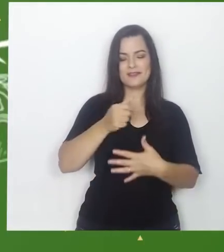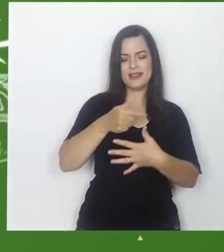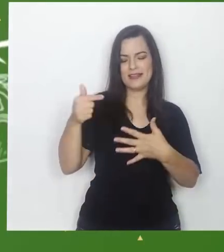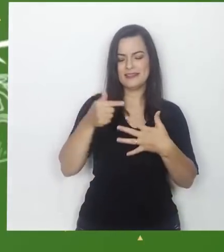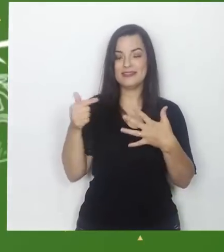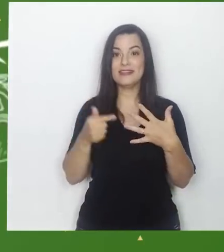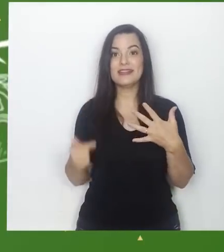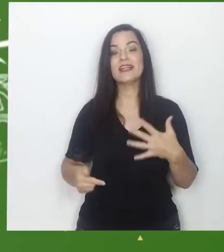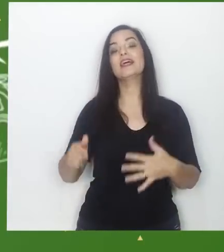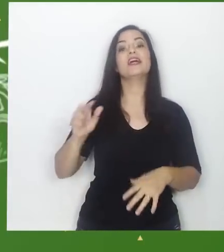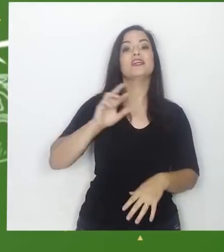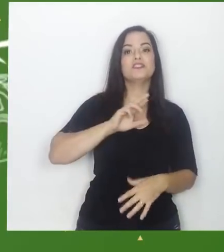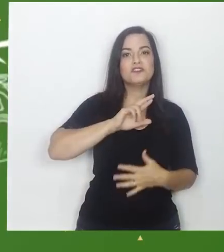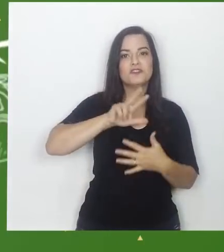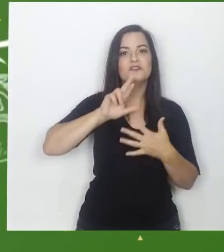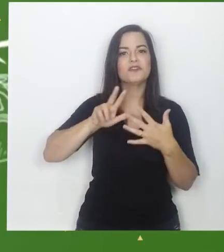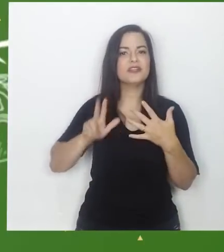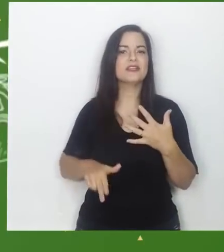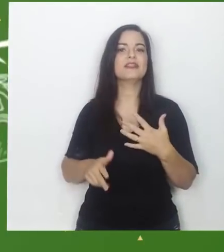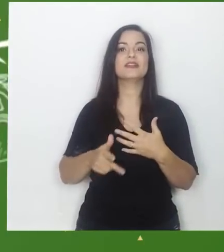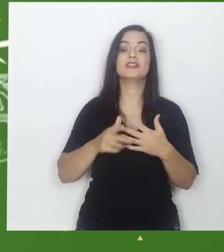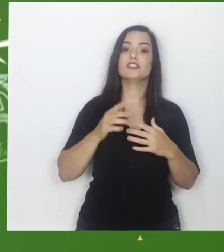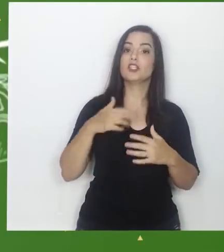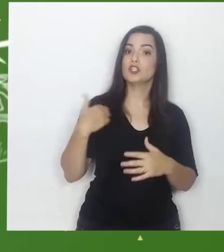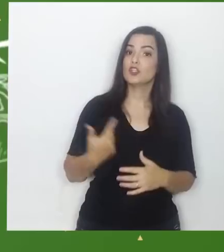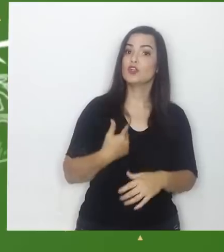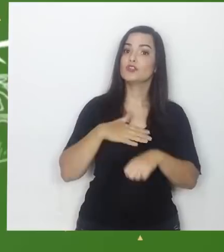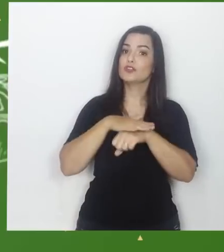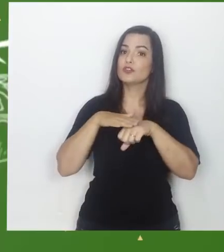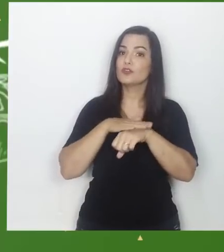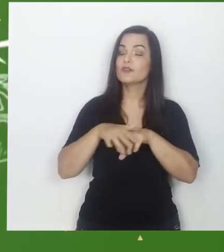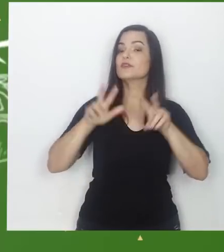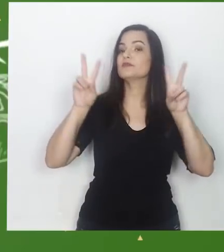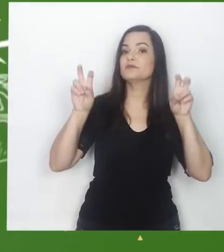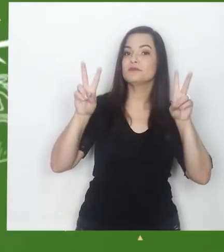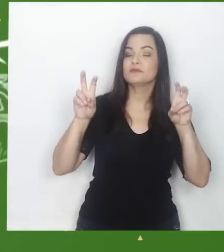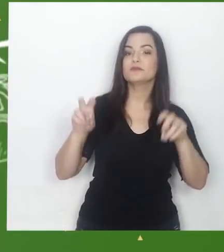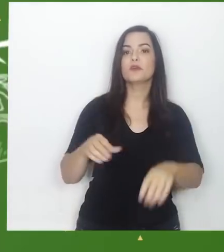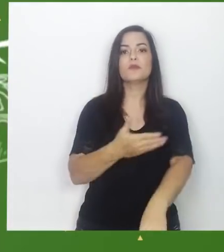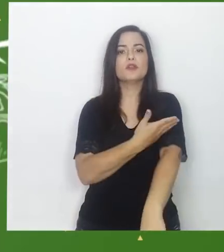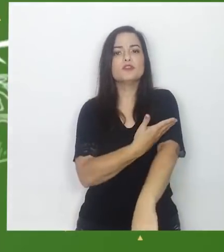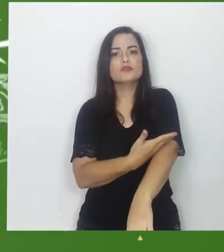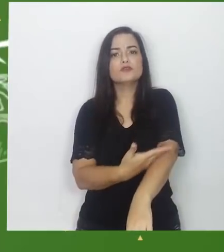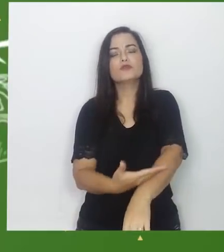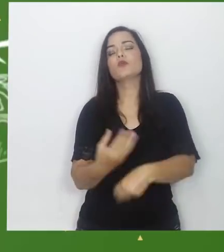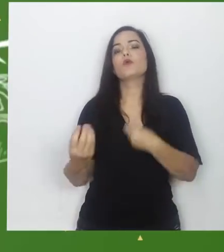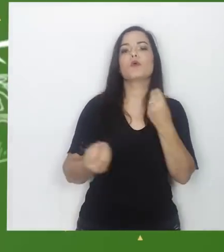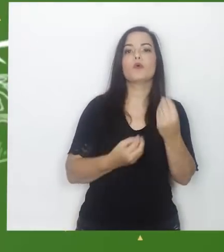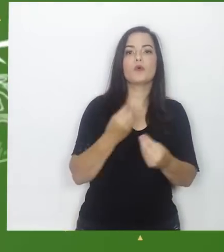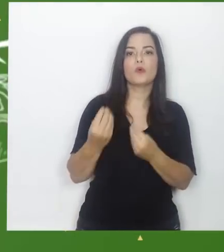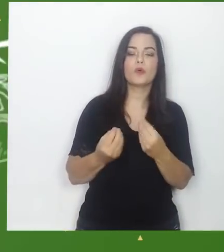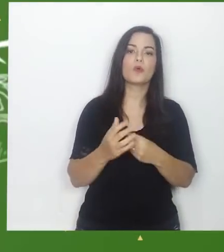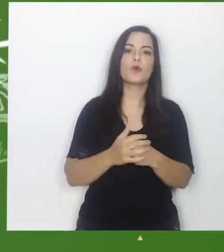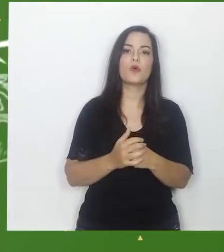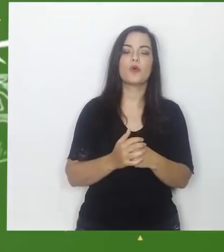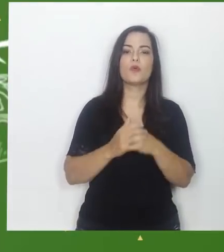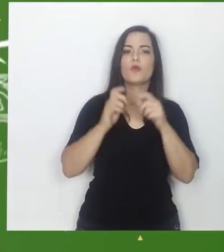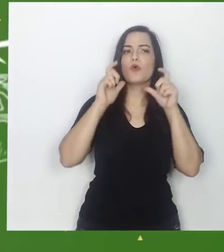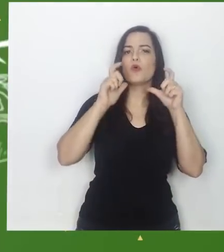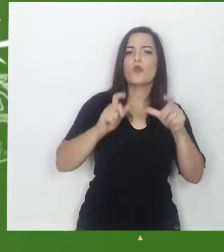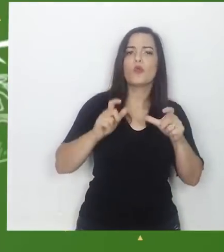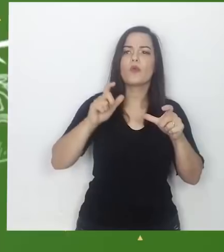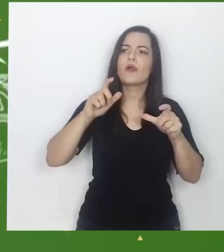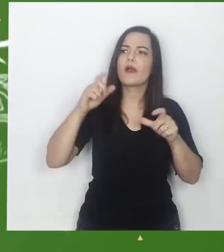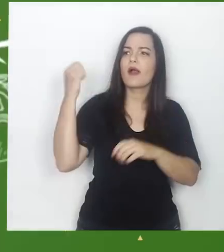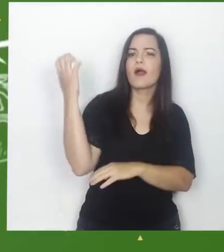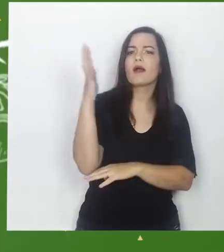sobre hábitos, alimentação, sobre a paisagem dessa região, formas de